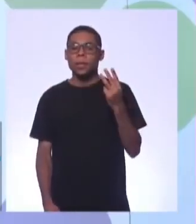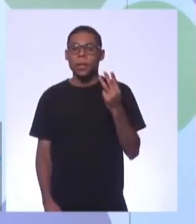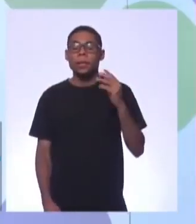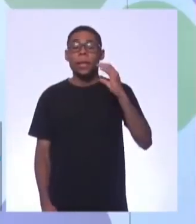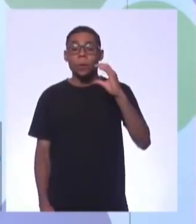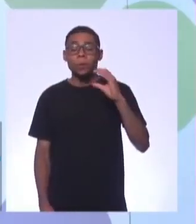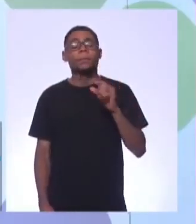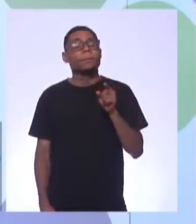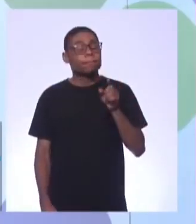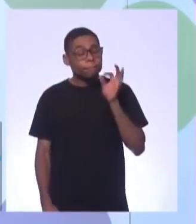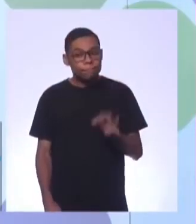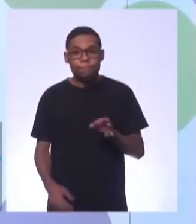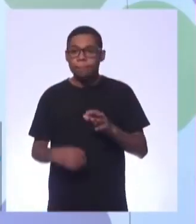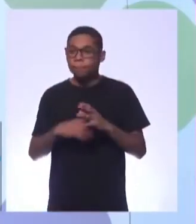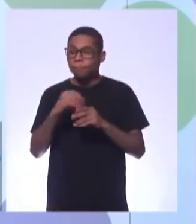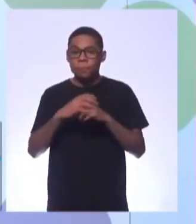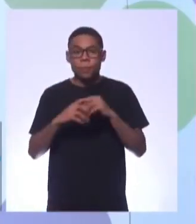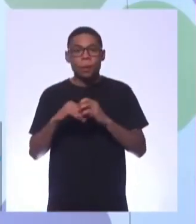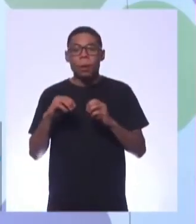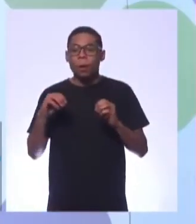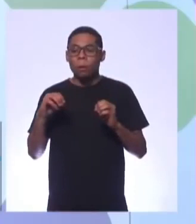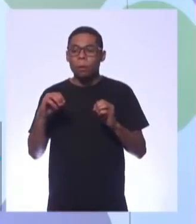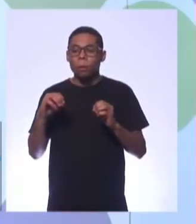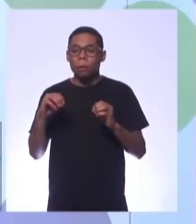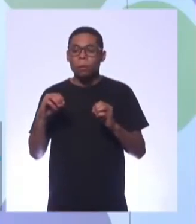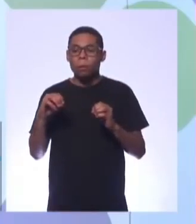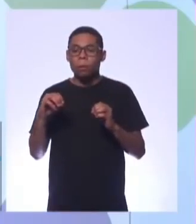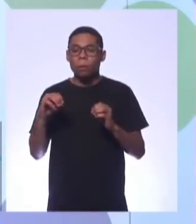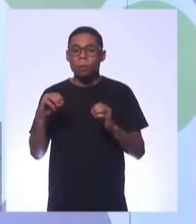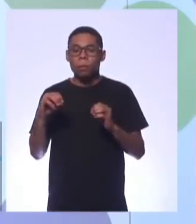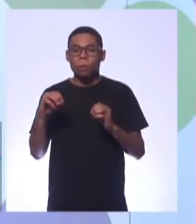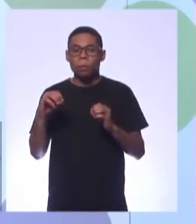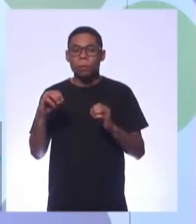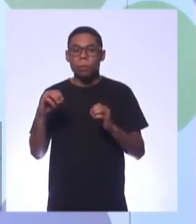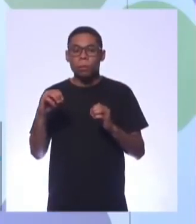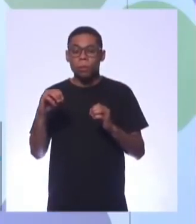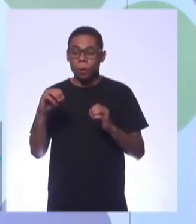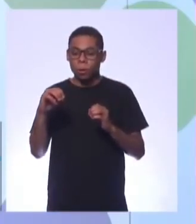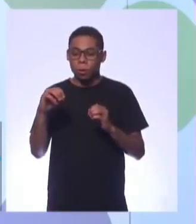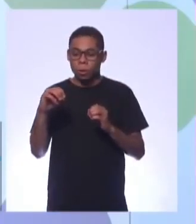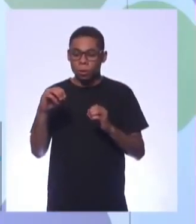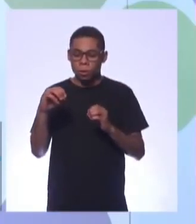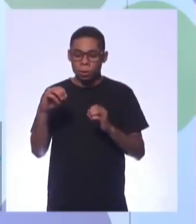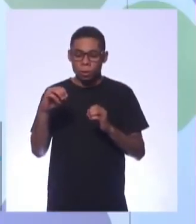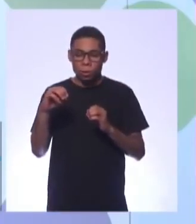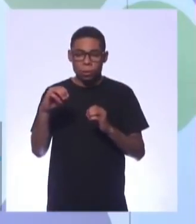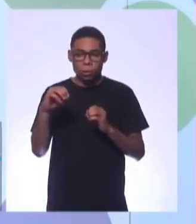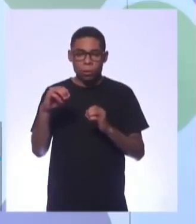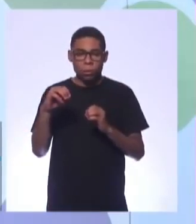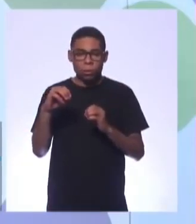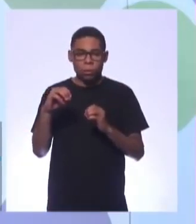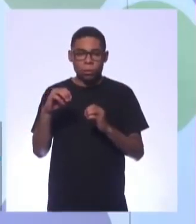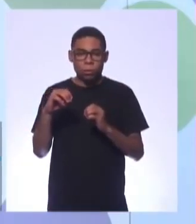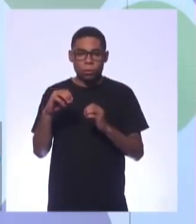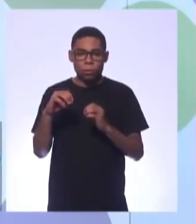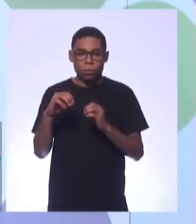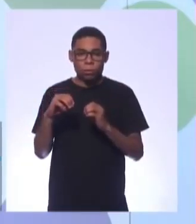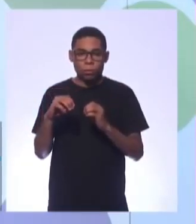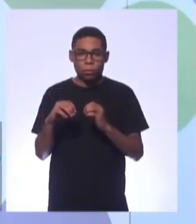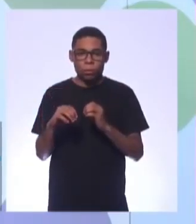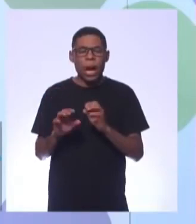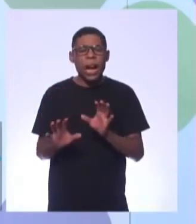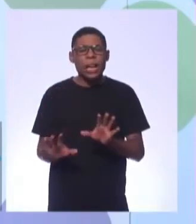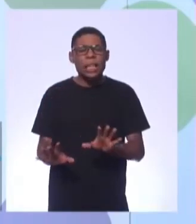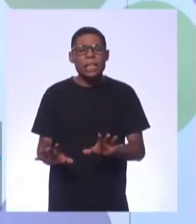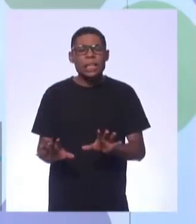as moléculas estão na menor agitação possível. Então a gente pode pensar assim, né? Sim. Na menor agitação. Ô Giba, já que a gente falou de temperaturas tão